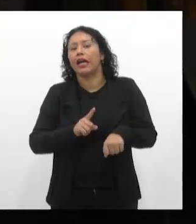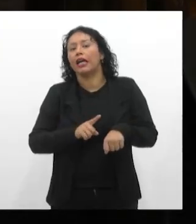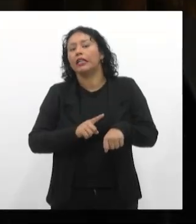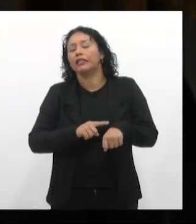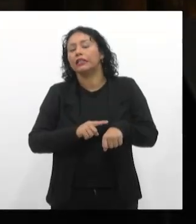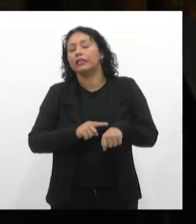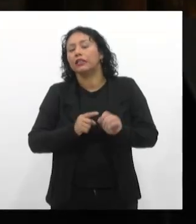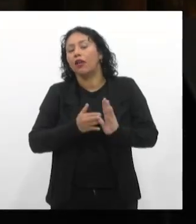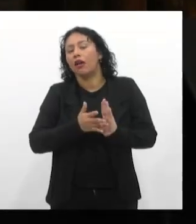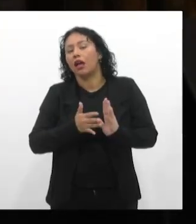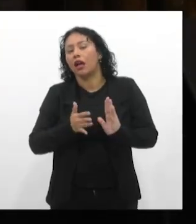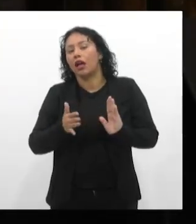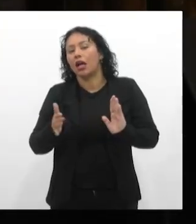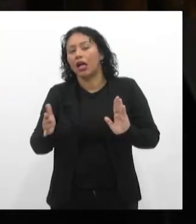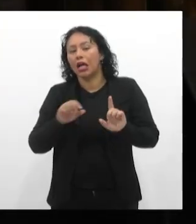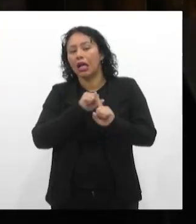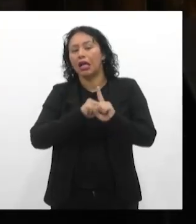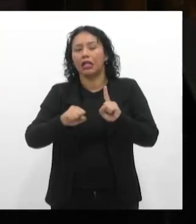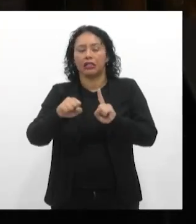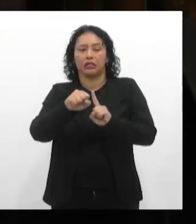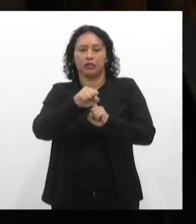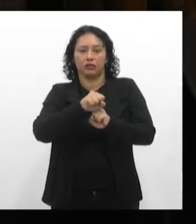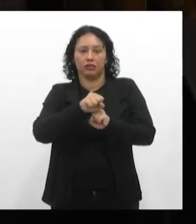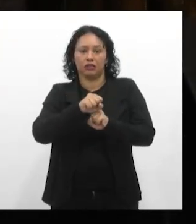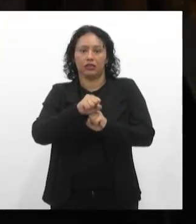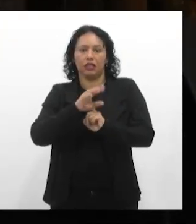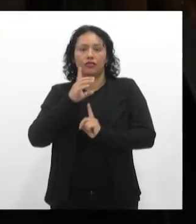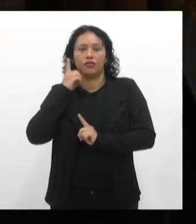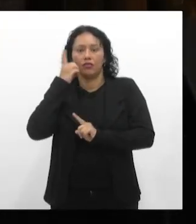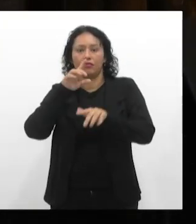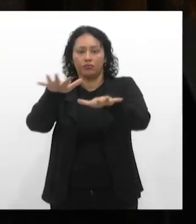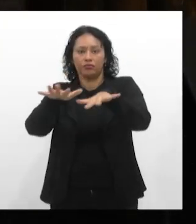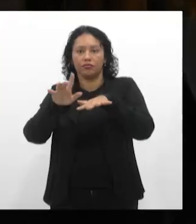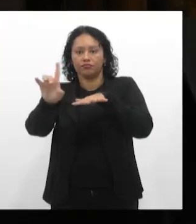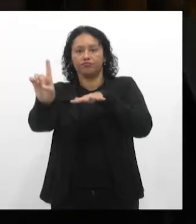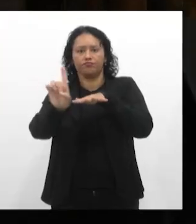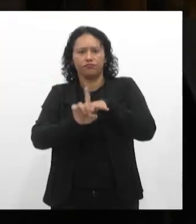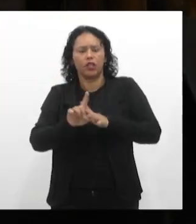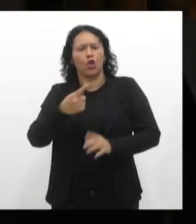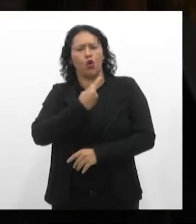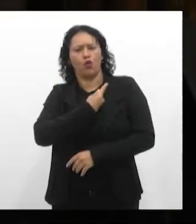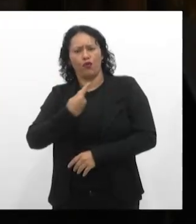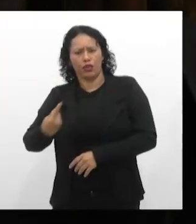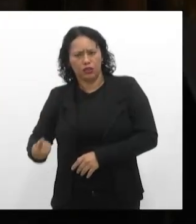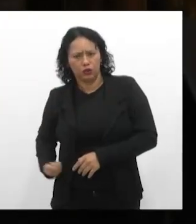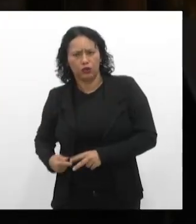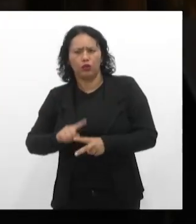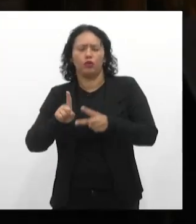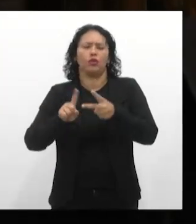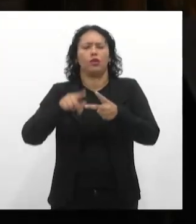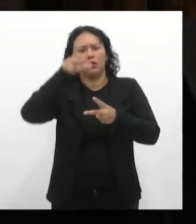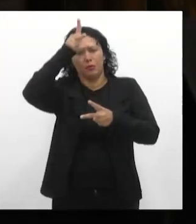vejo a sociedade, essa casa, governador,